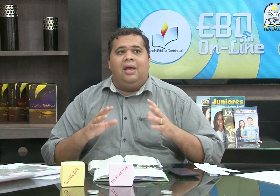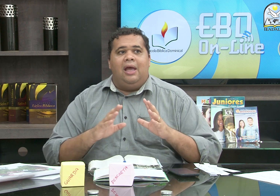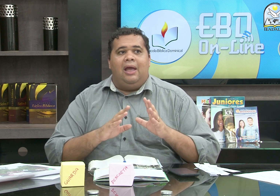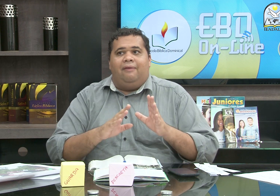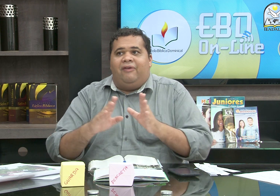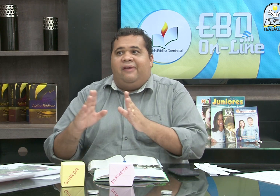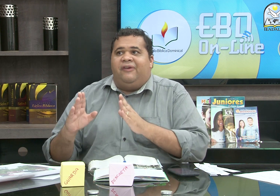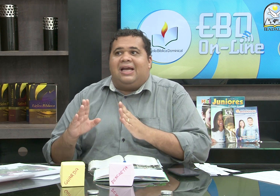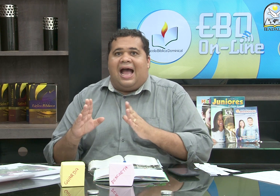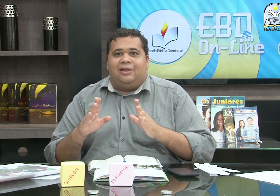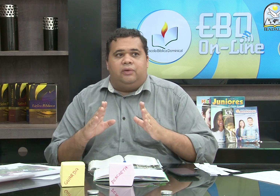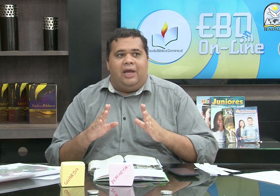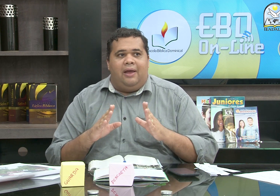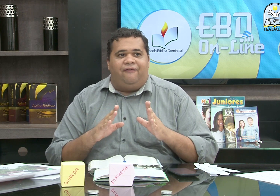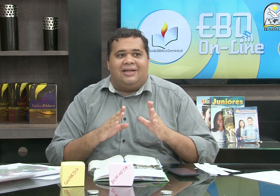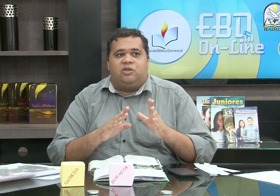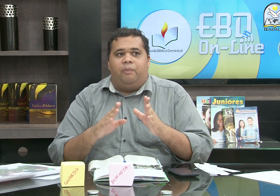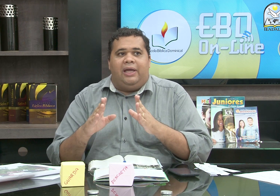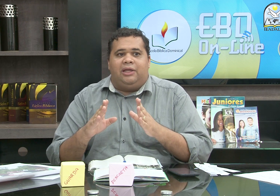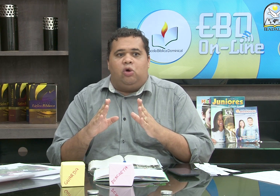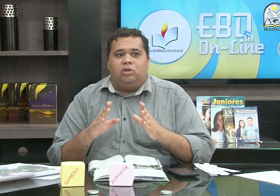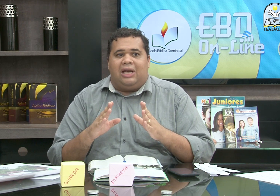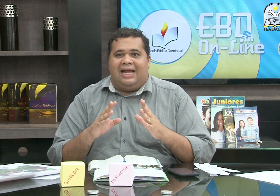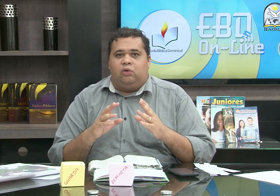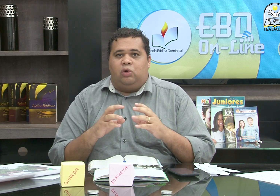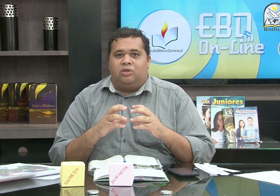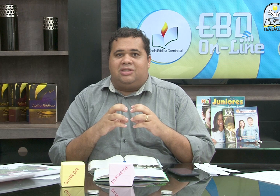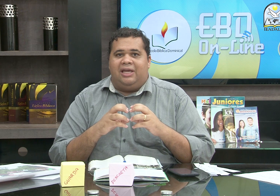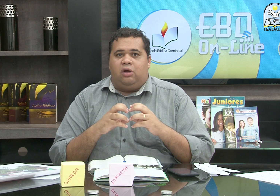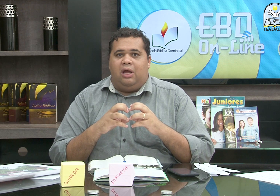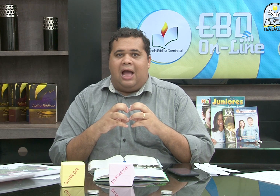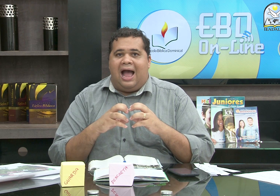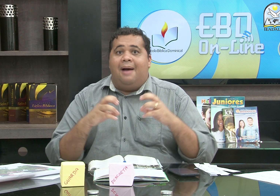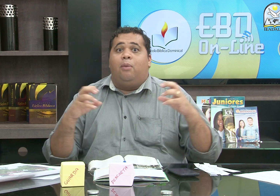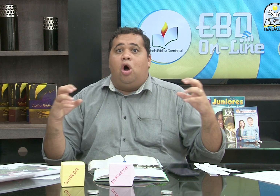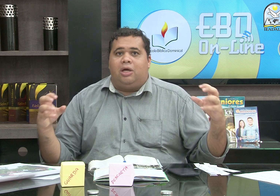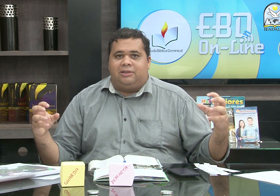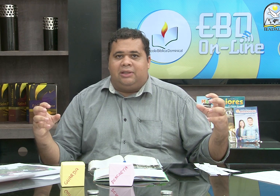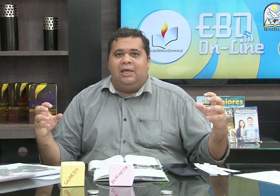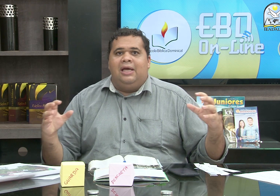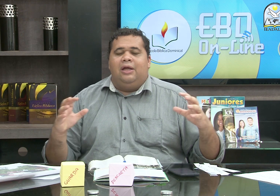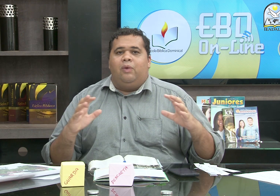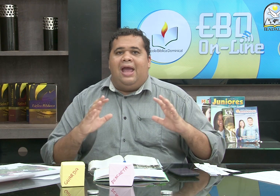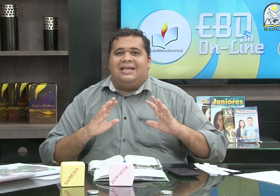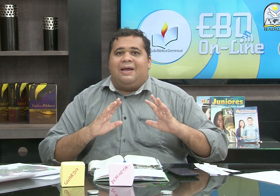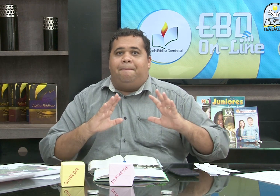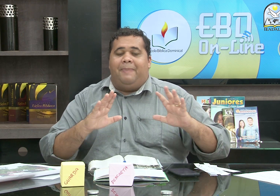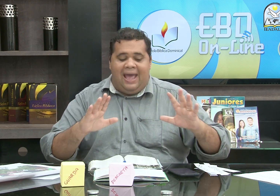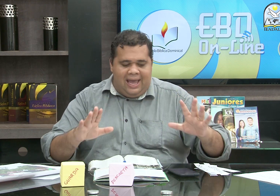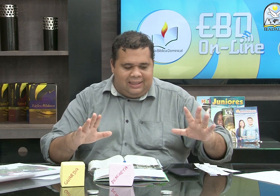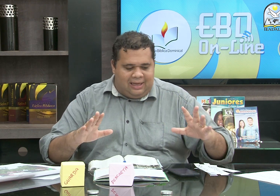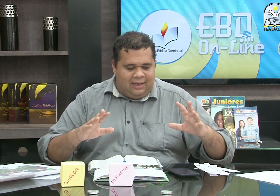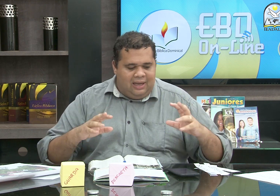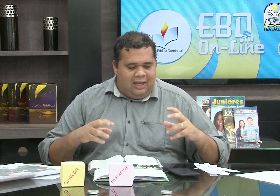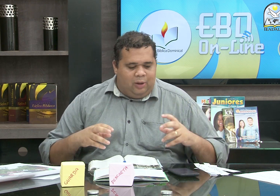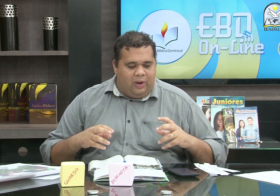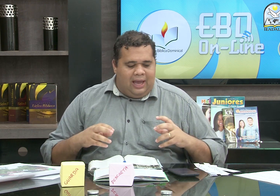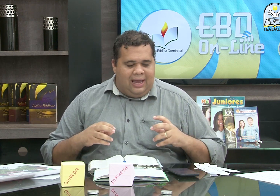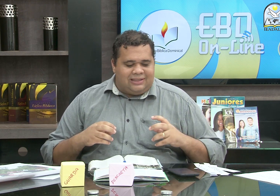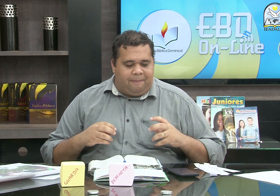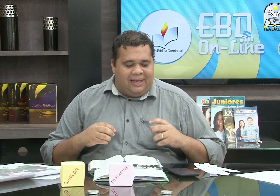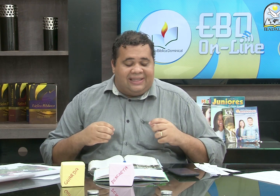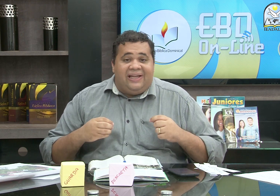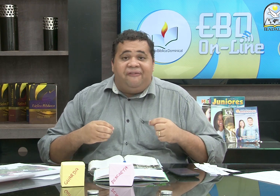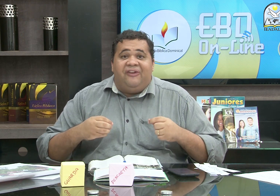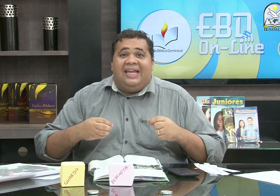facilmente verificado né facilmente encontrado quando se a morte não é essa perda não